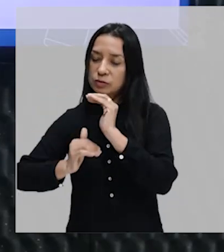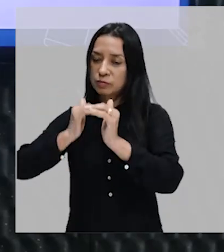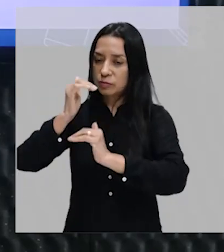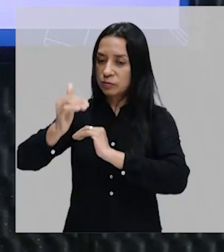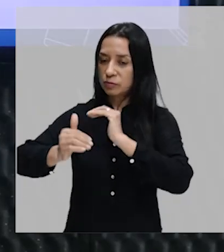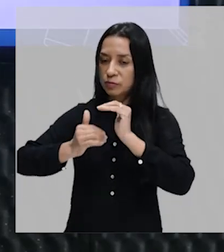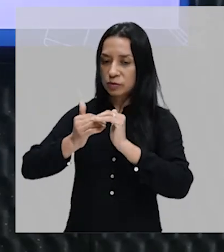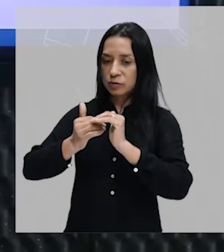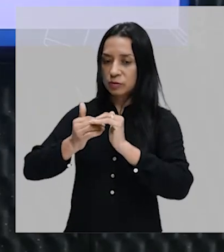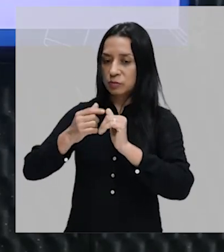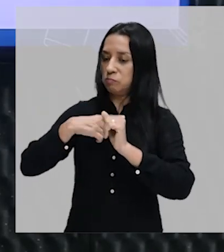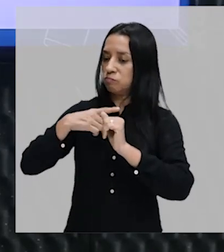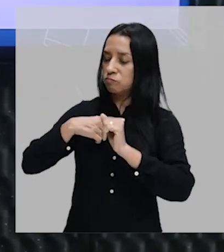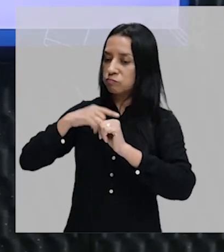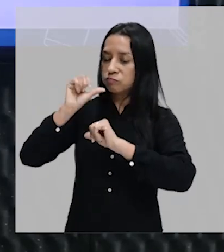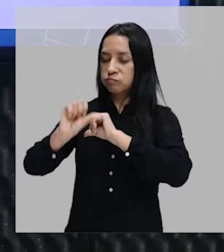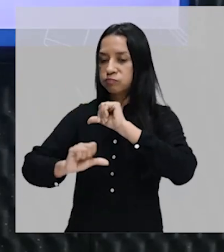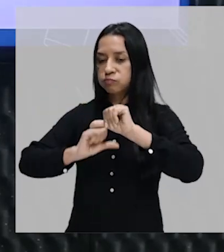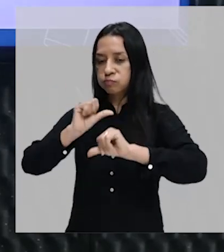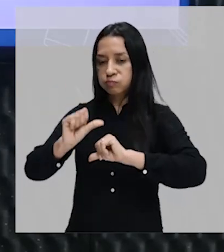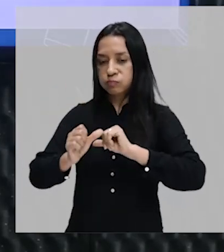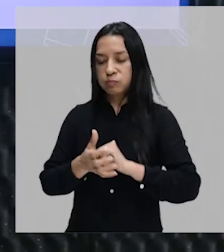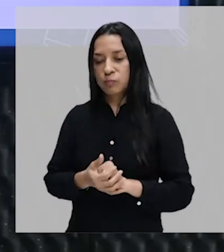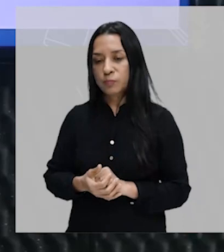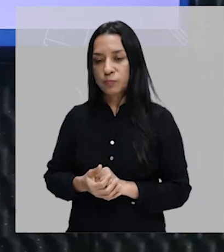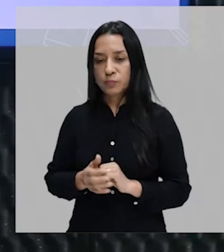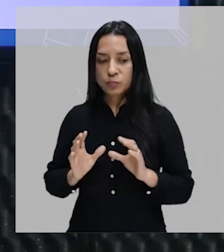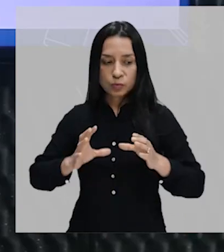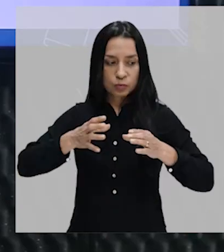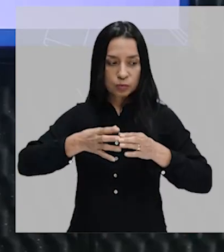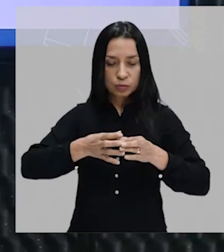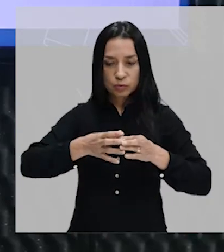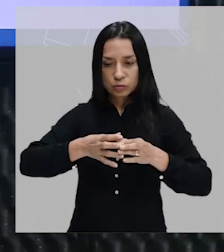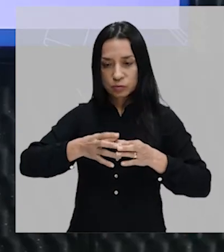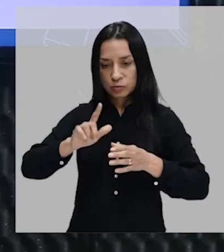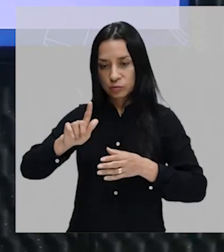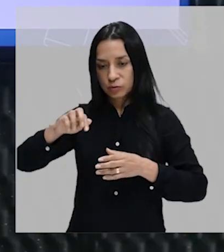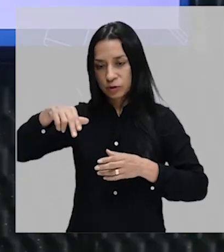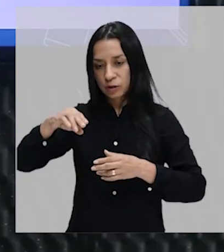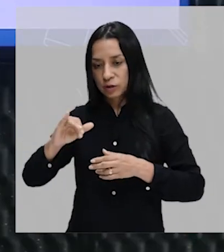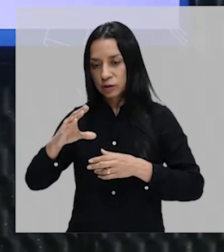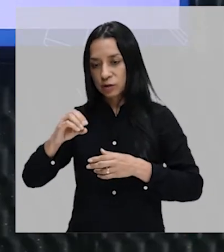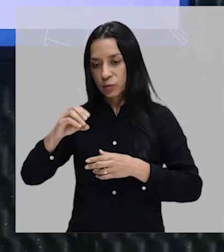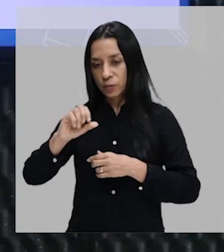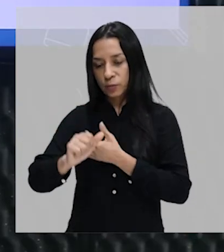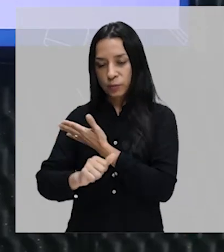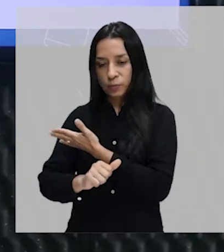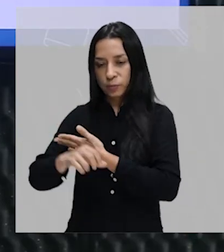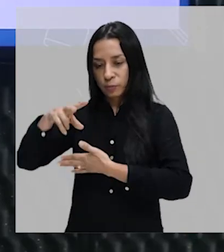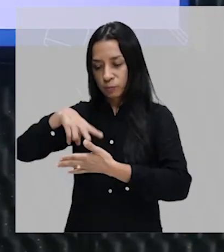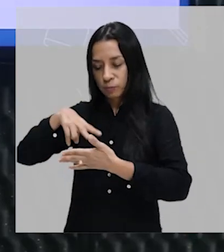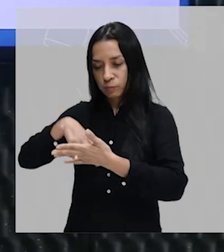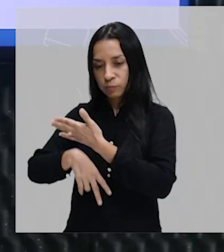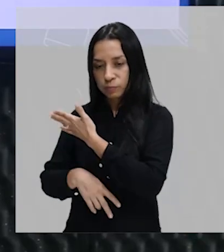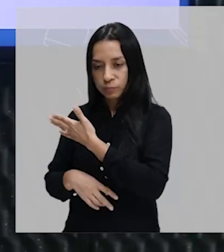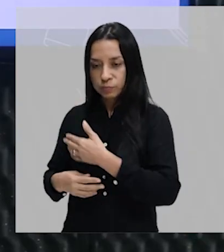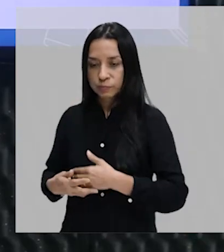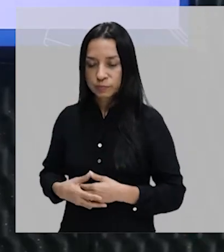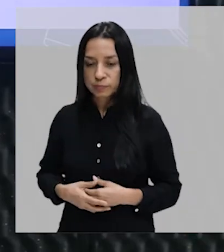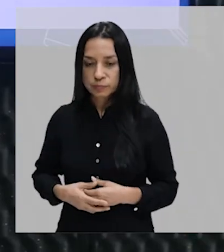promovem essas mudanças no conjunto gênico, que são mutação genética, mutação